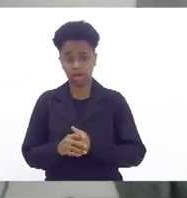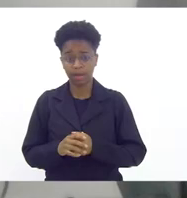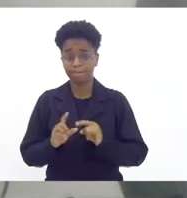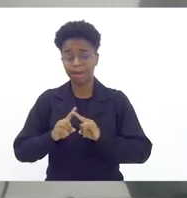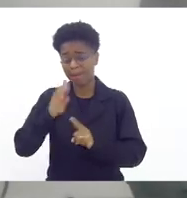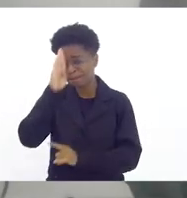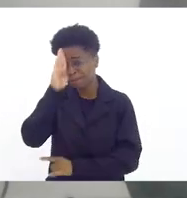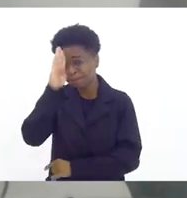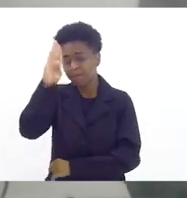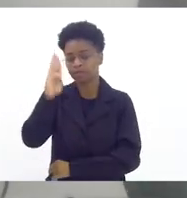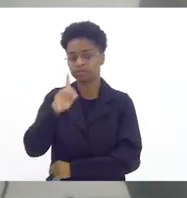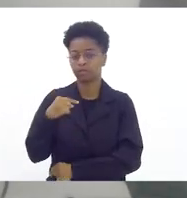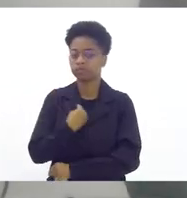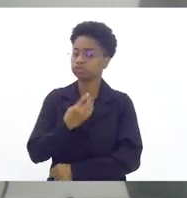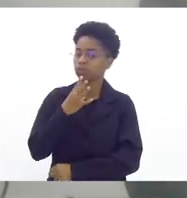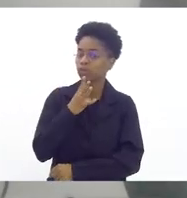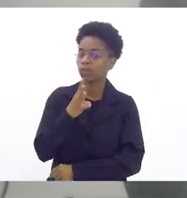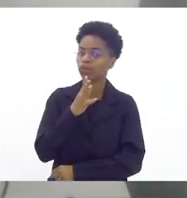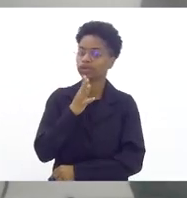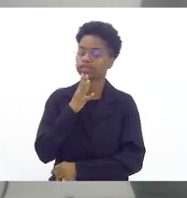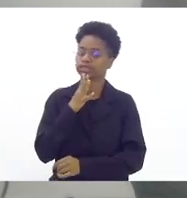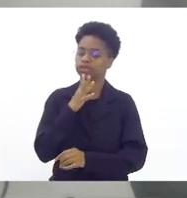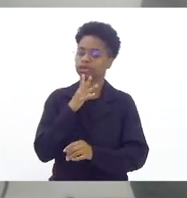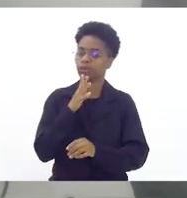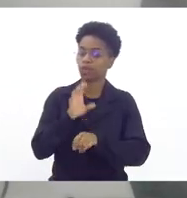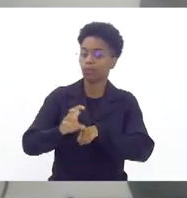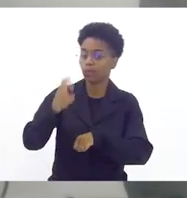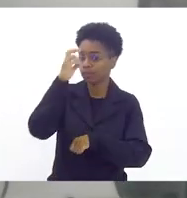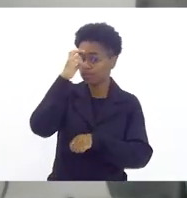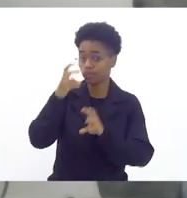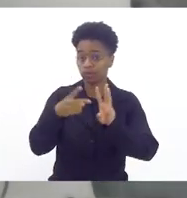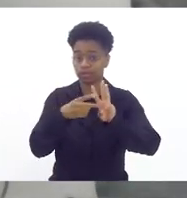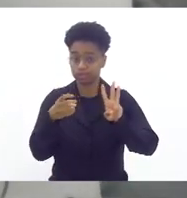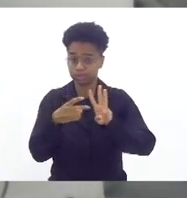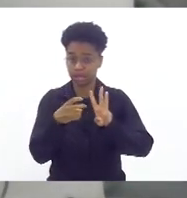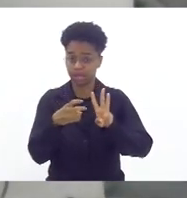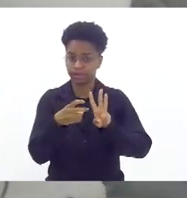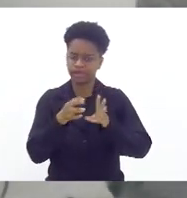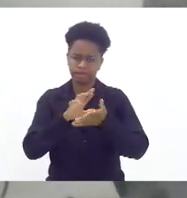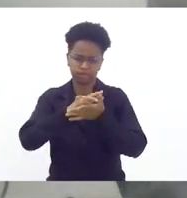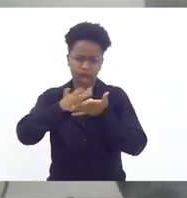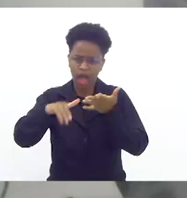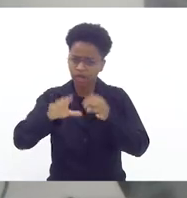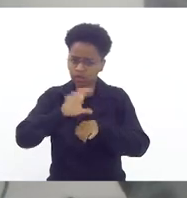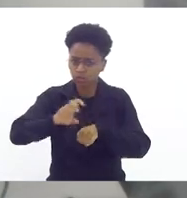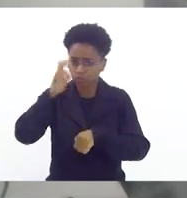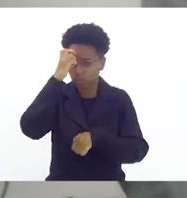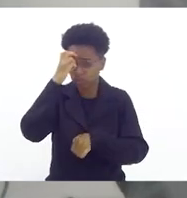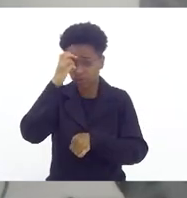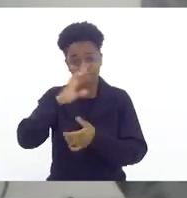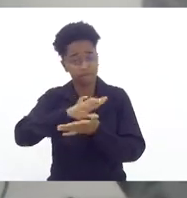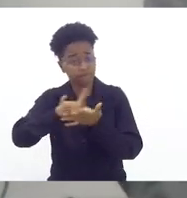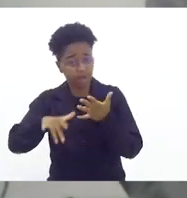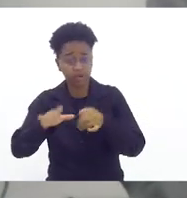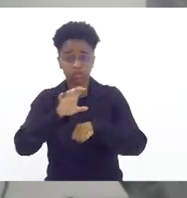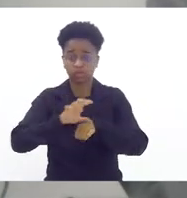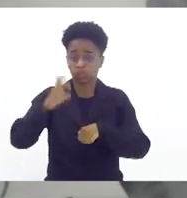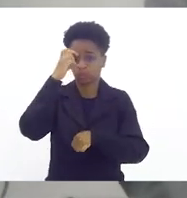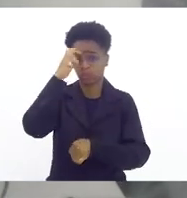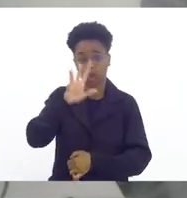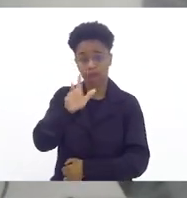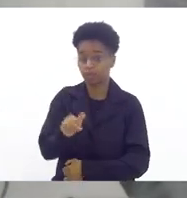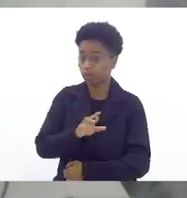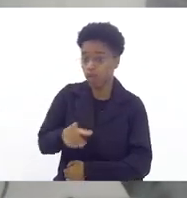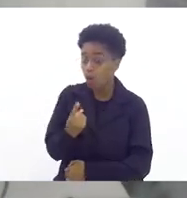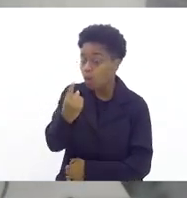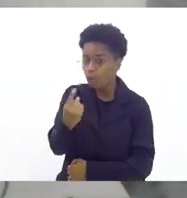conhecer a cultura indígena, conhecer as culturas indígenas, as culturas afro, que não